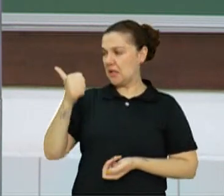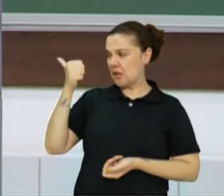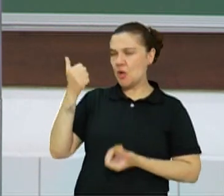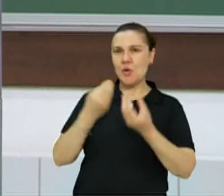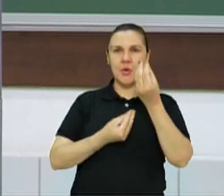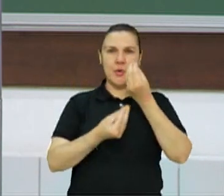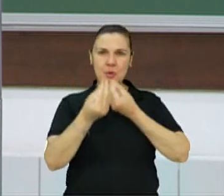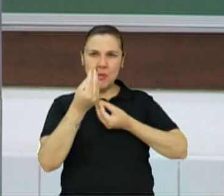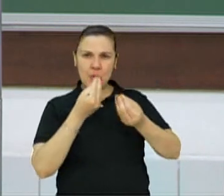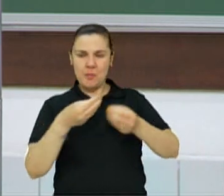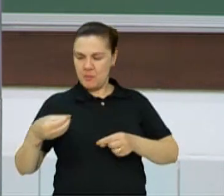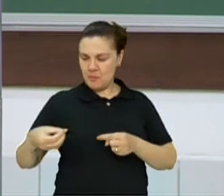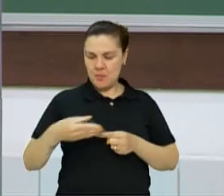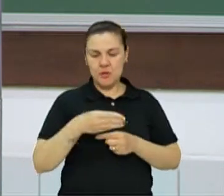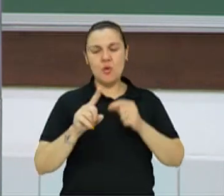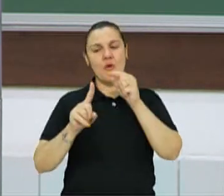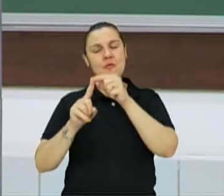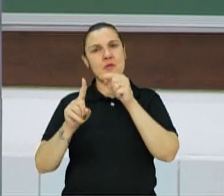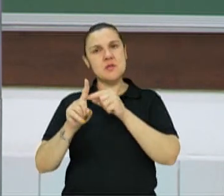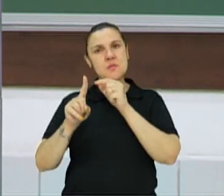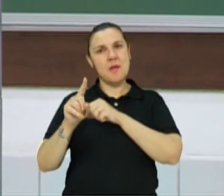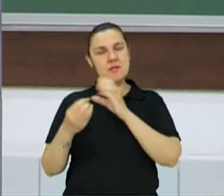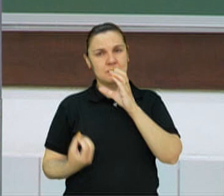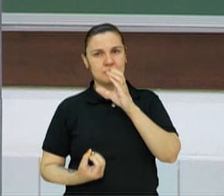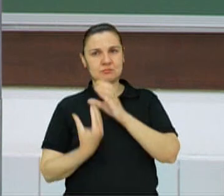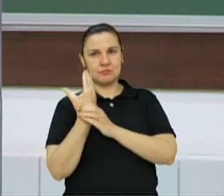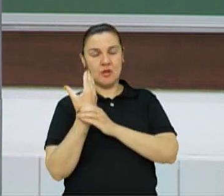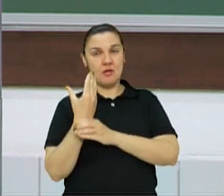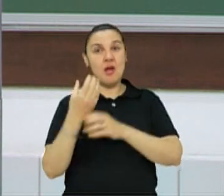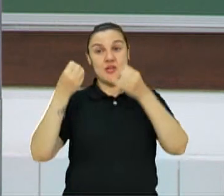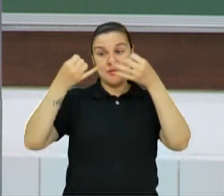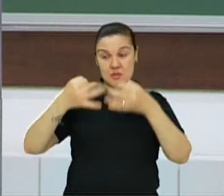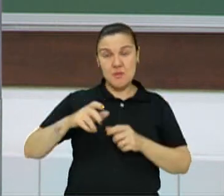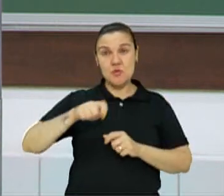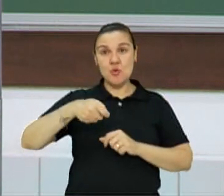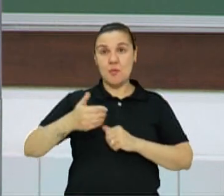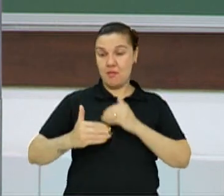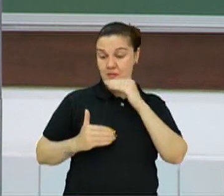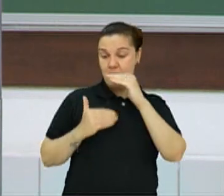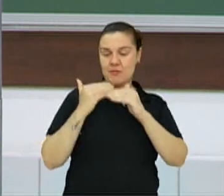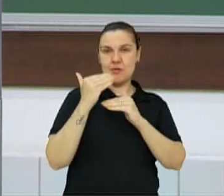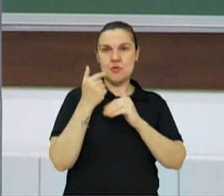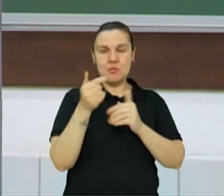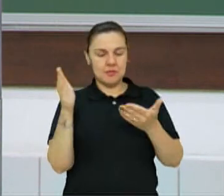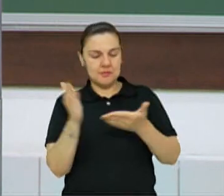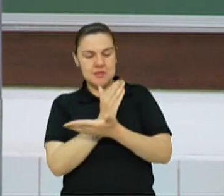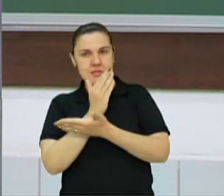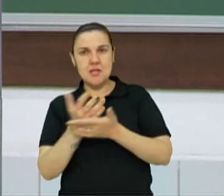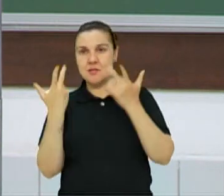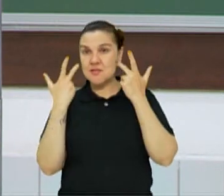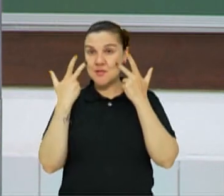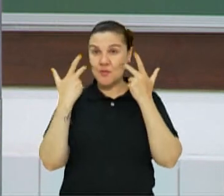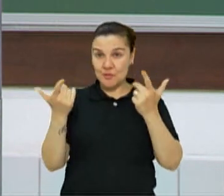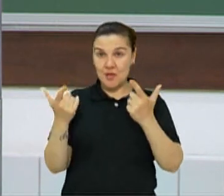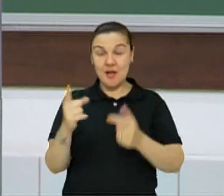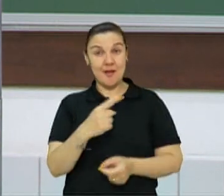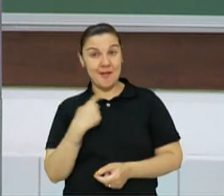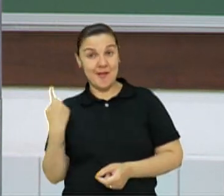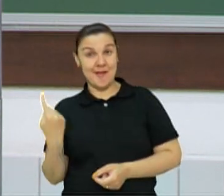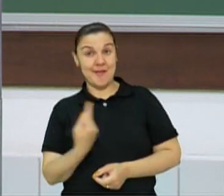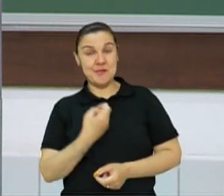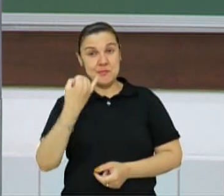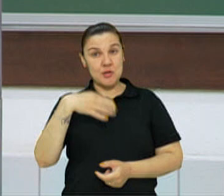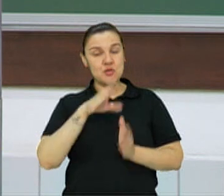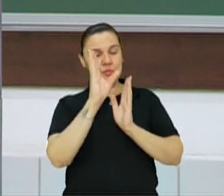que uma nova espécie se forma? Nós estamos falando em evolução. Nós estamos falando em seleção natural, nós estamos falando sobre a perspectiva